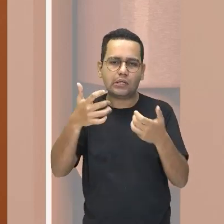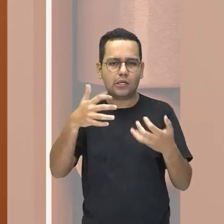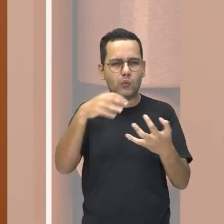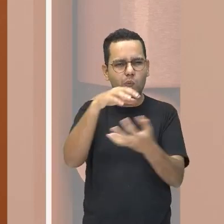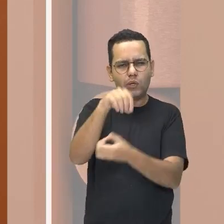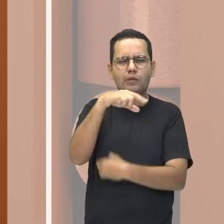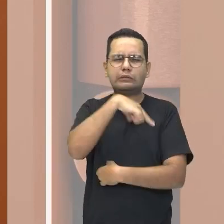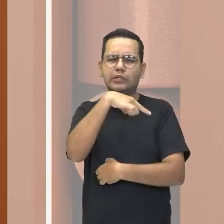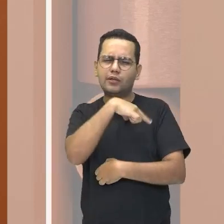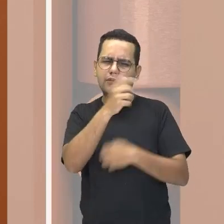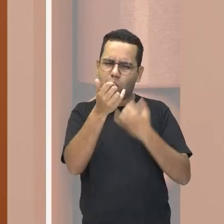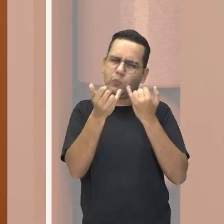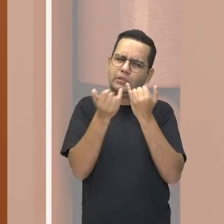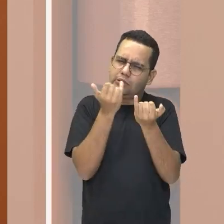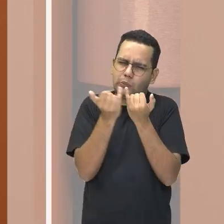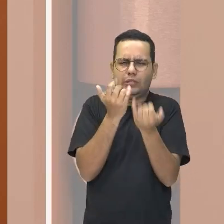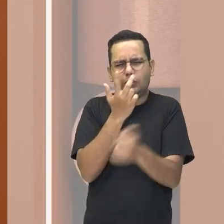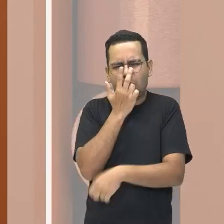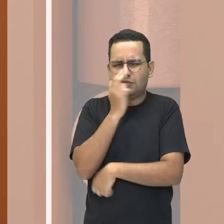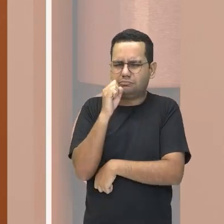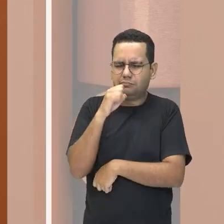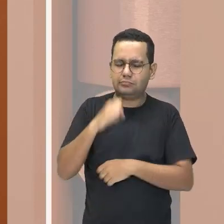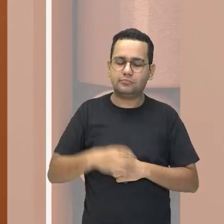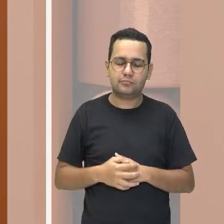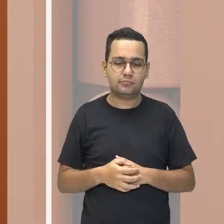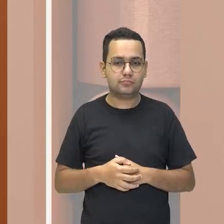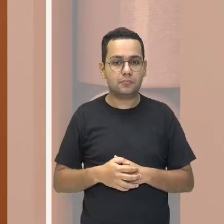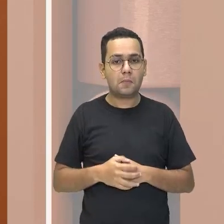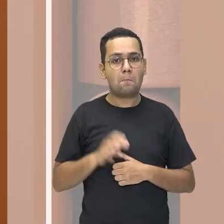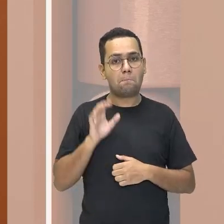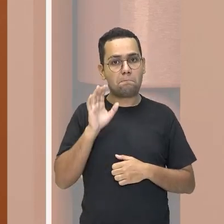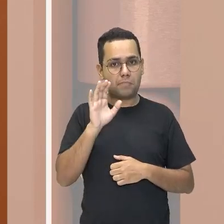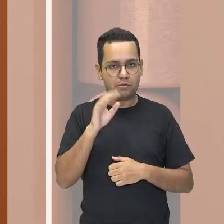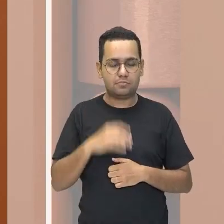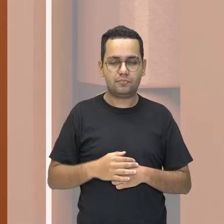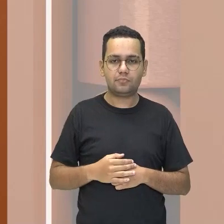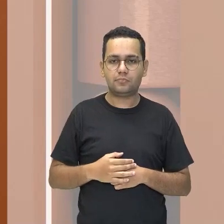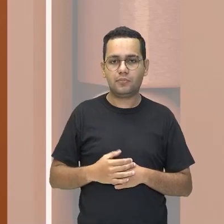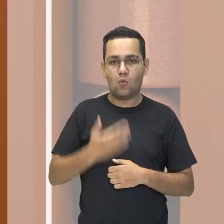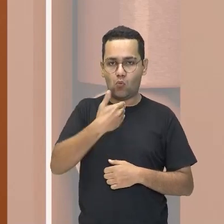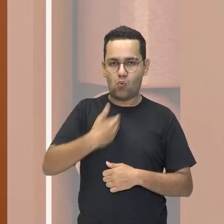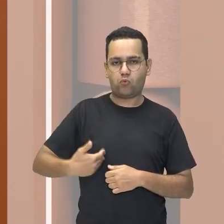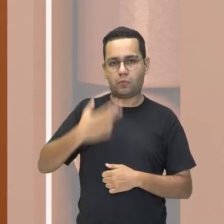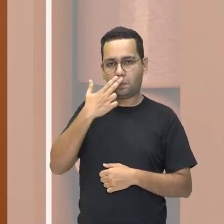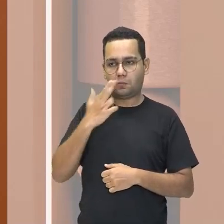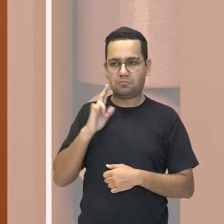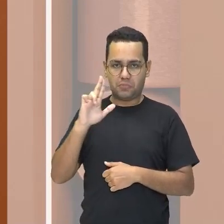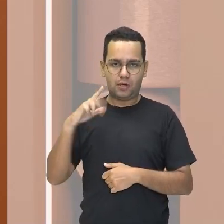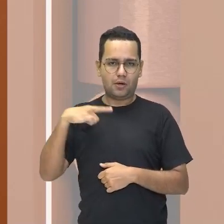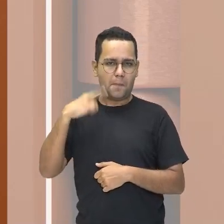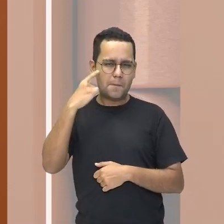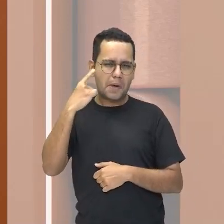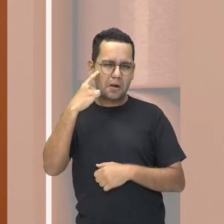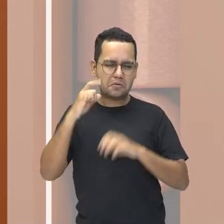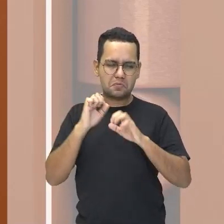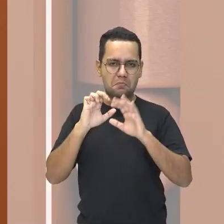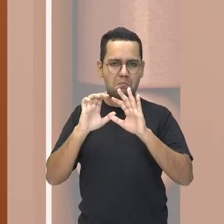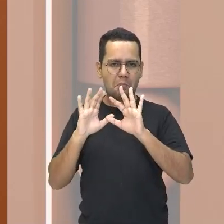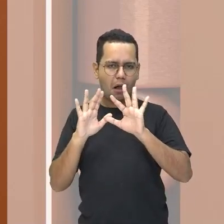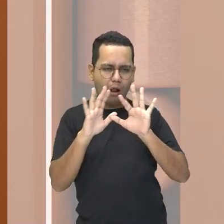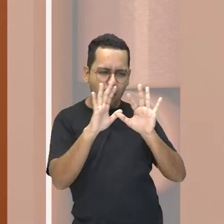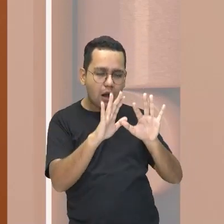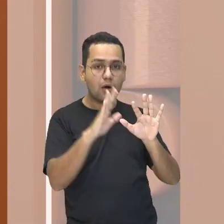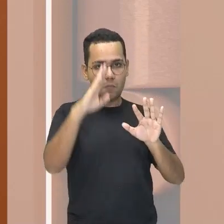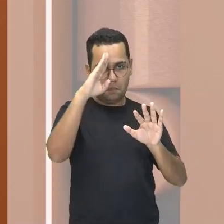algo muito parecido. O Hitler resolveu invadir com seu poderoso exército, mas o general Inverno